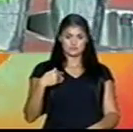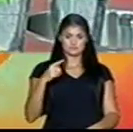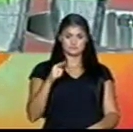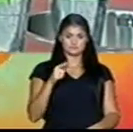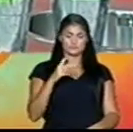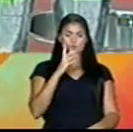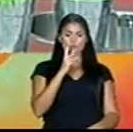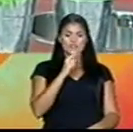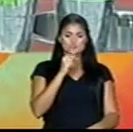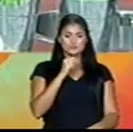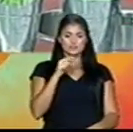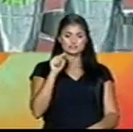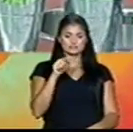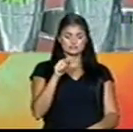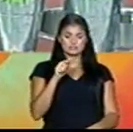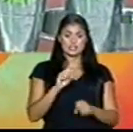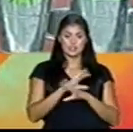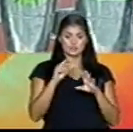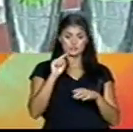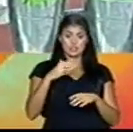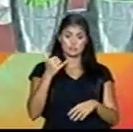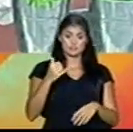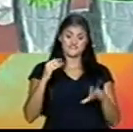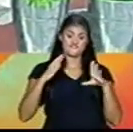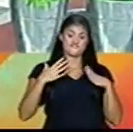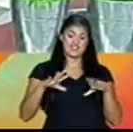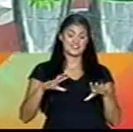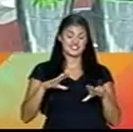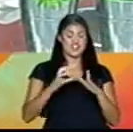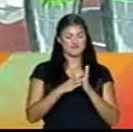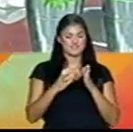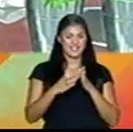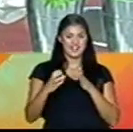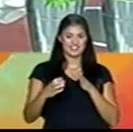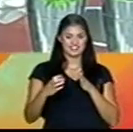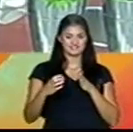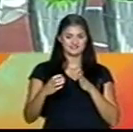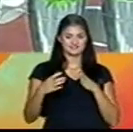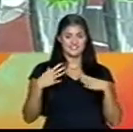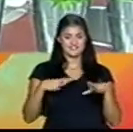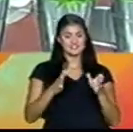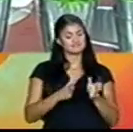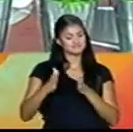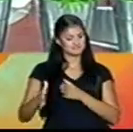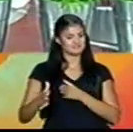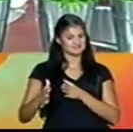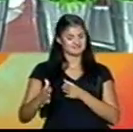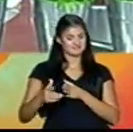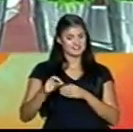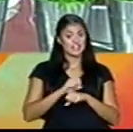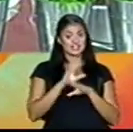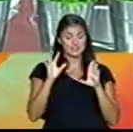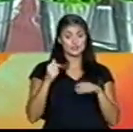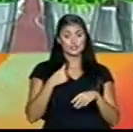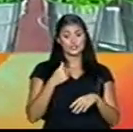sua forma de... Ah, claro, é assim... Isto depois das férias é sempre mais complicado, mas... Férias à parte. Pronto, férias à parte, claro, eu na